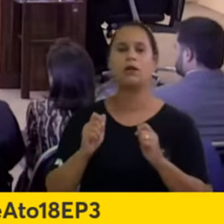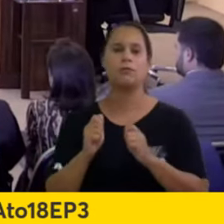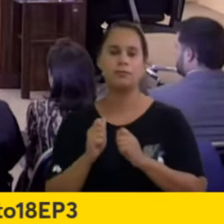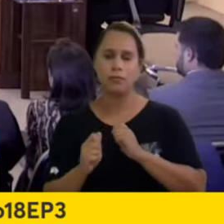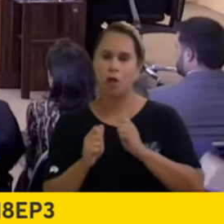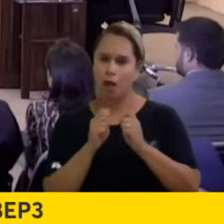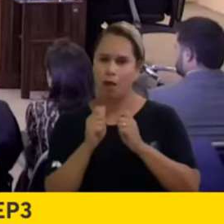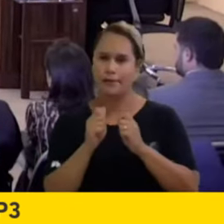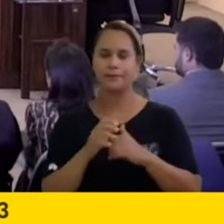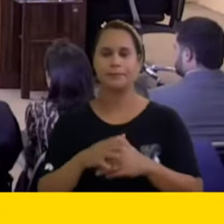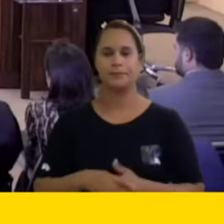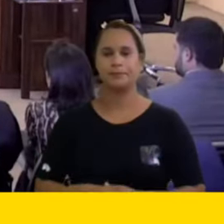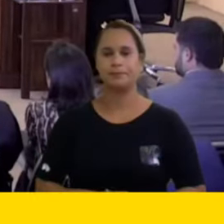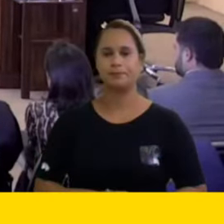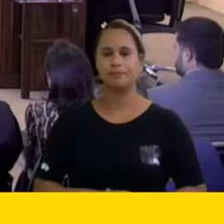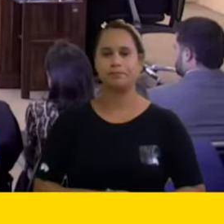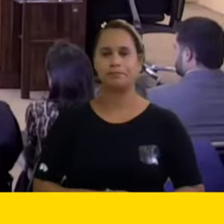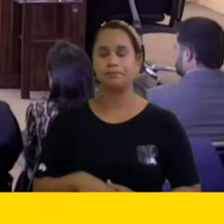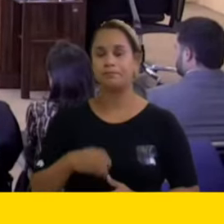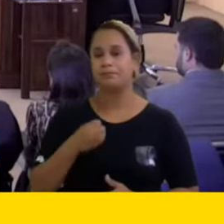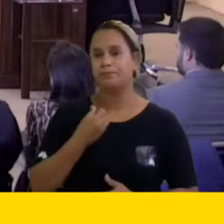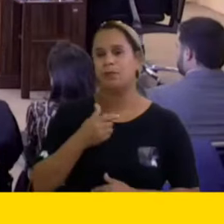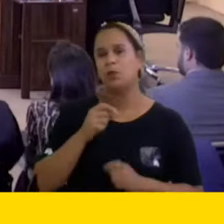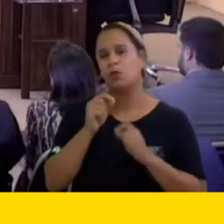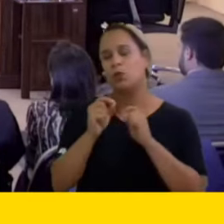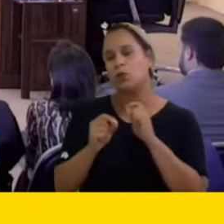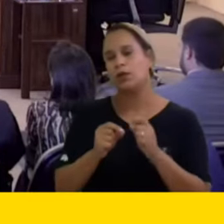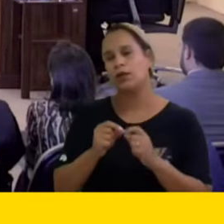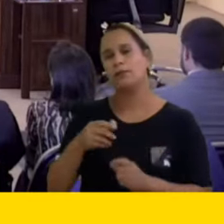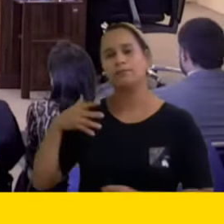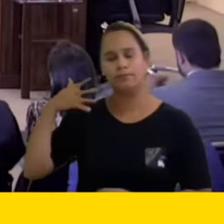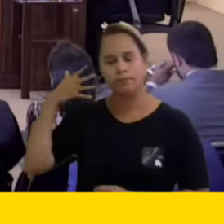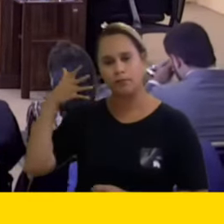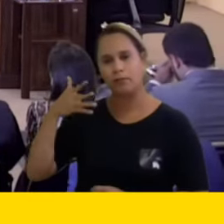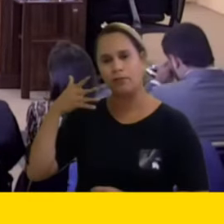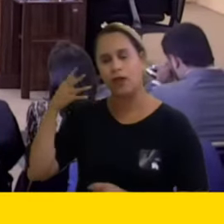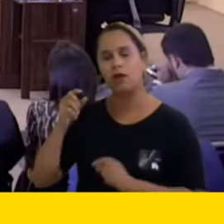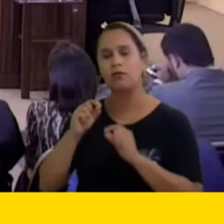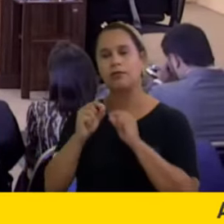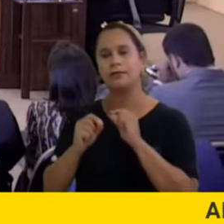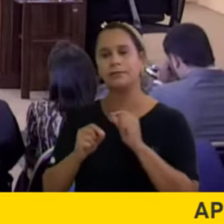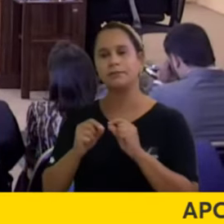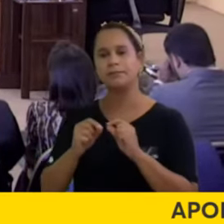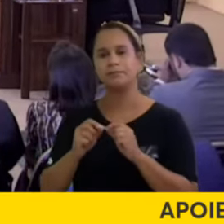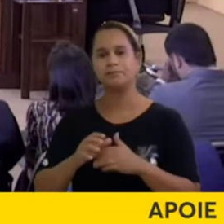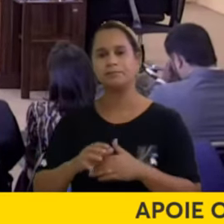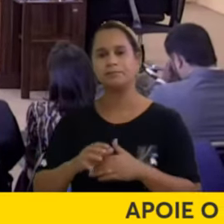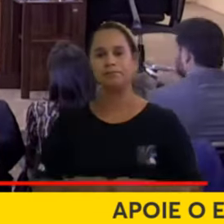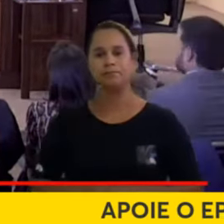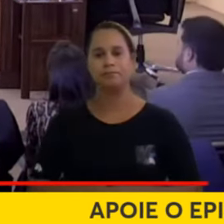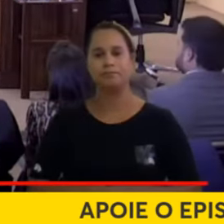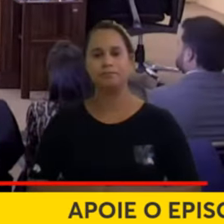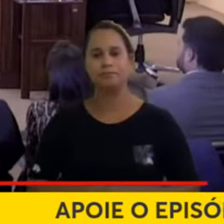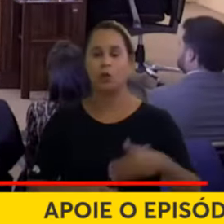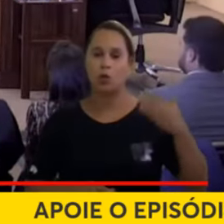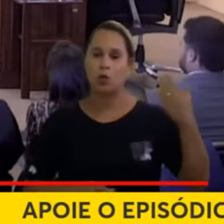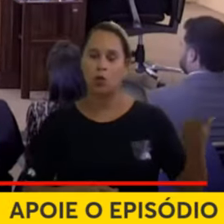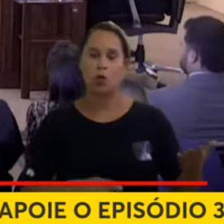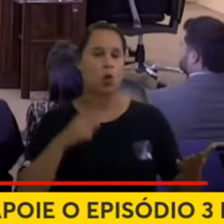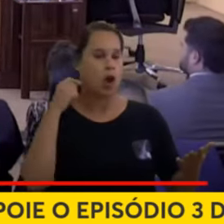bem então tenho a honra agora de conceder a palavra aos advogados aqui do